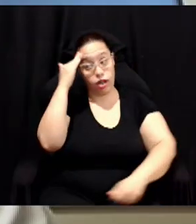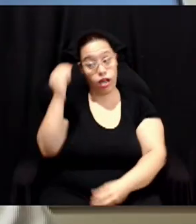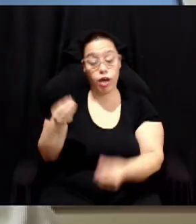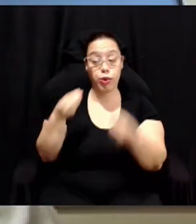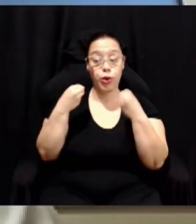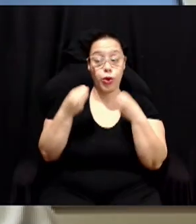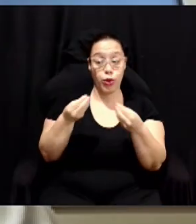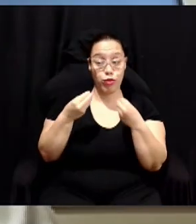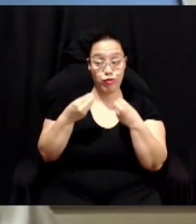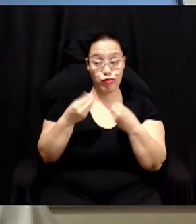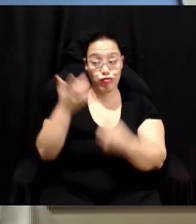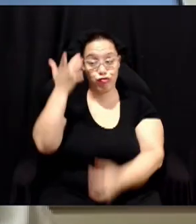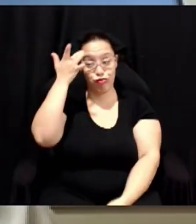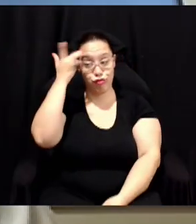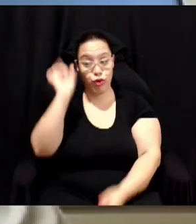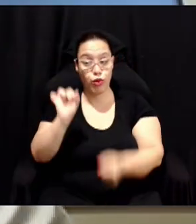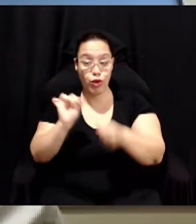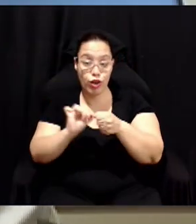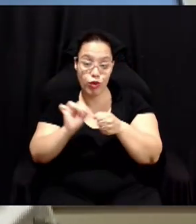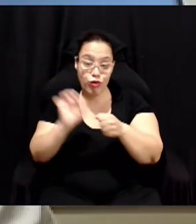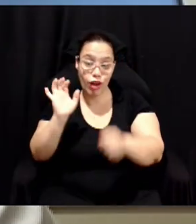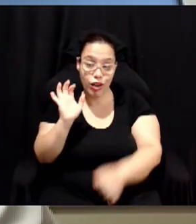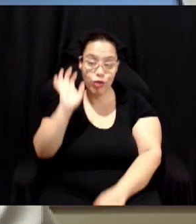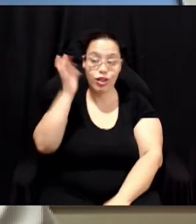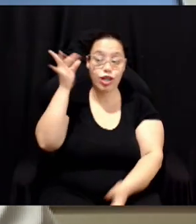sabe o que faz isso funcionar.